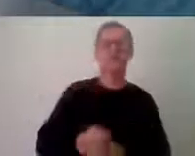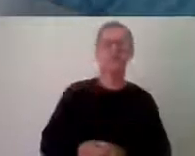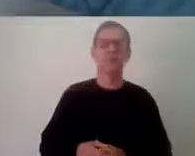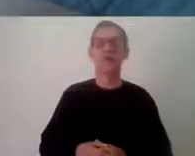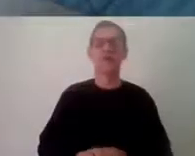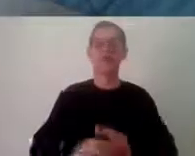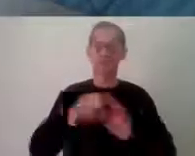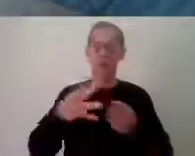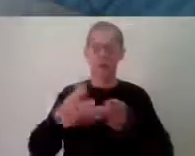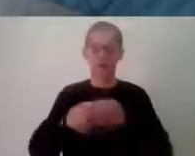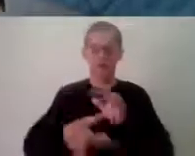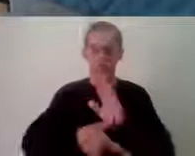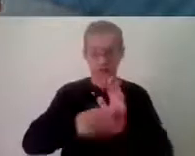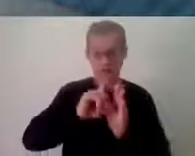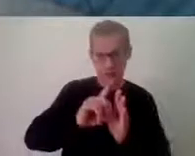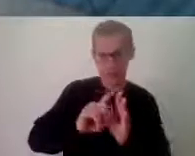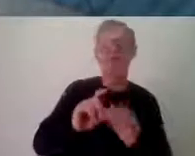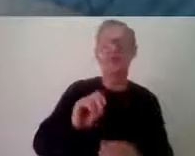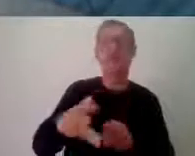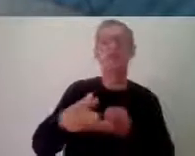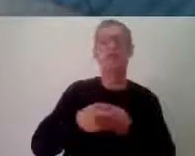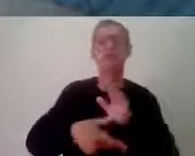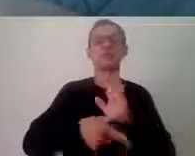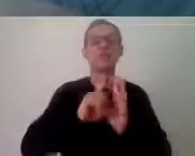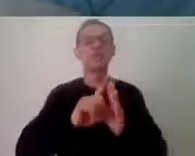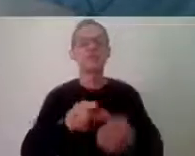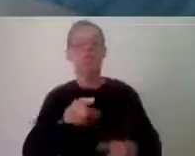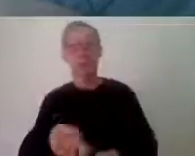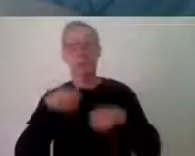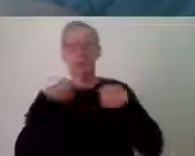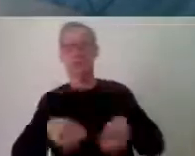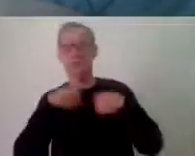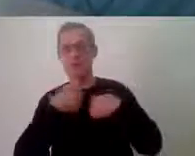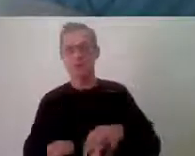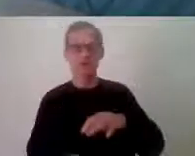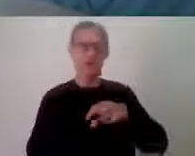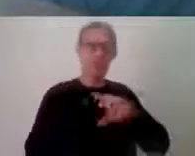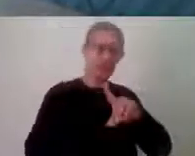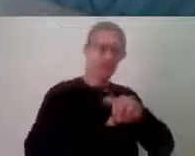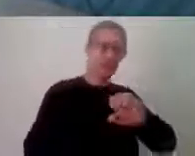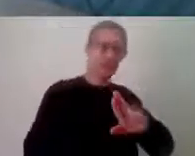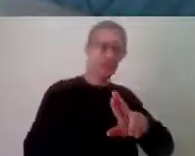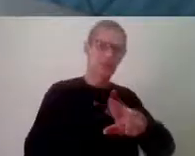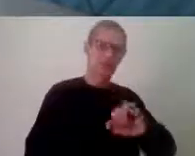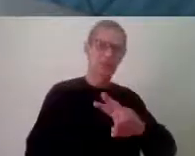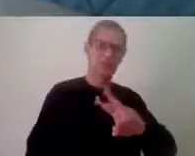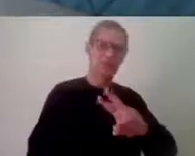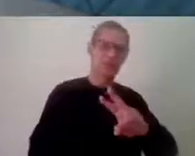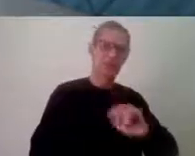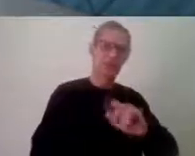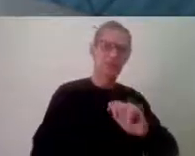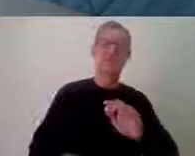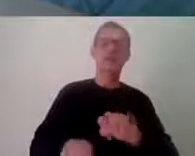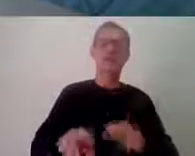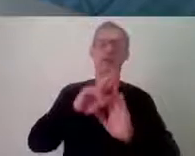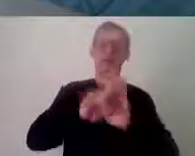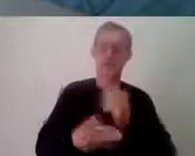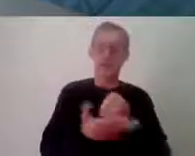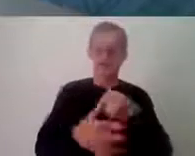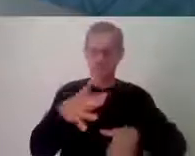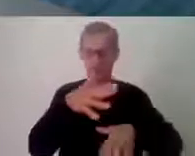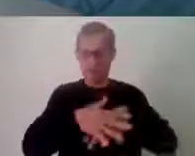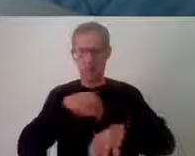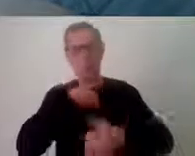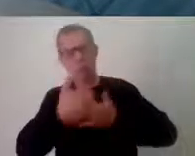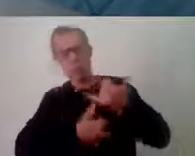alguns conhecimentos prévios. Que conhecimentos prévios são esses? Vocês vão precisar de derivadas e algumas regrinhas básicas de matemática. Eu